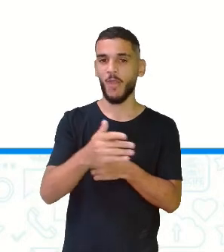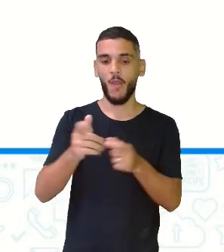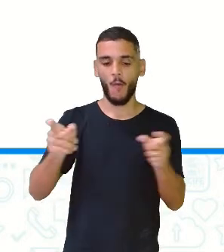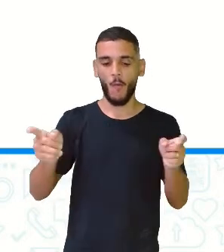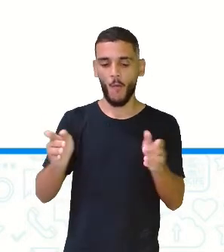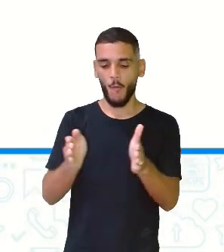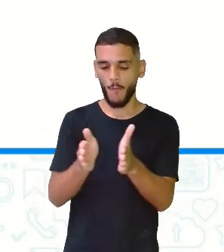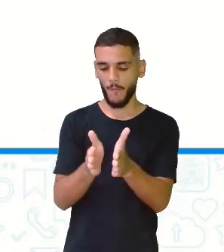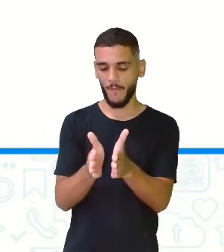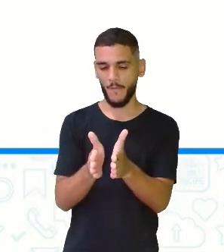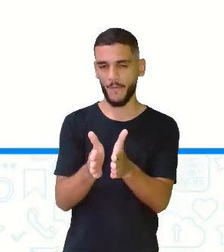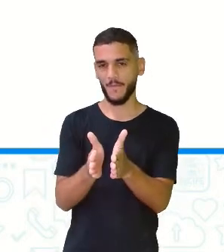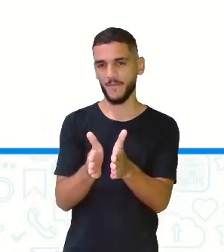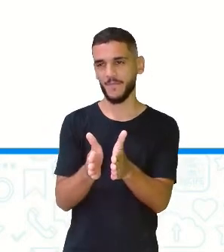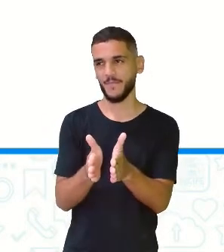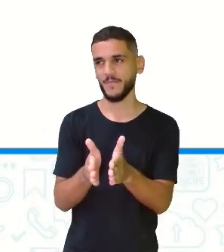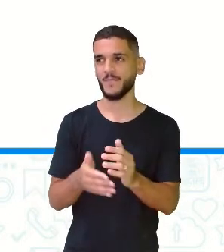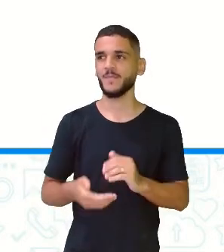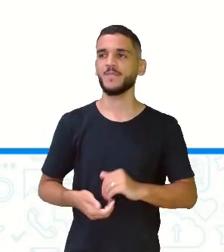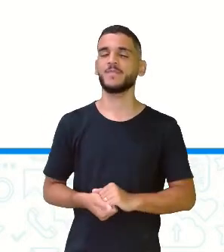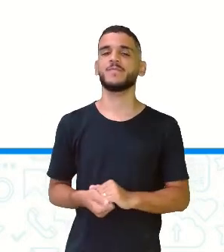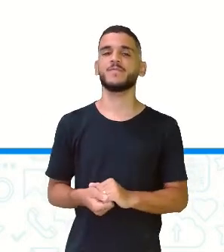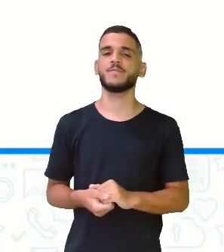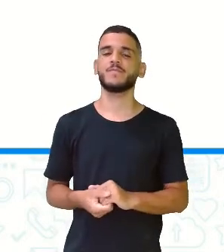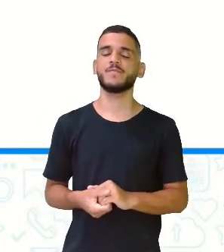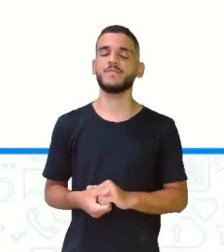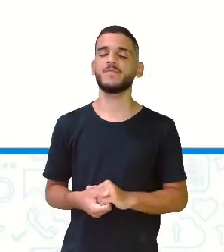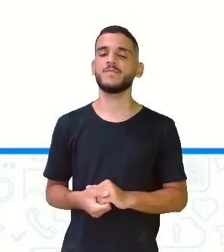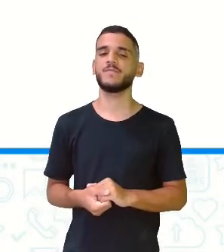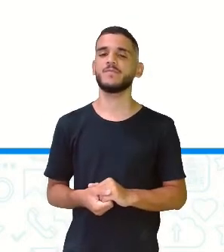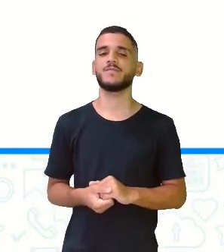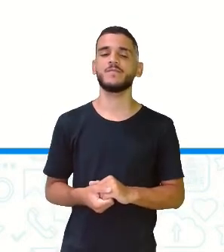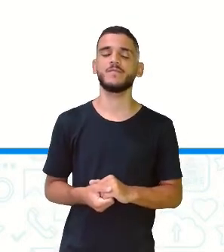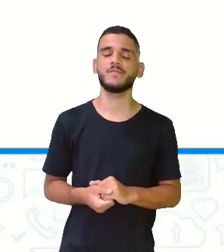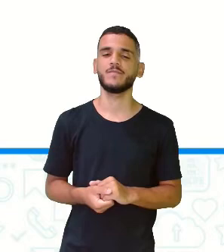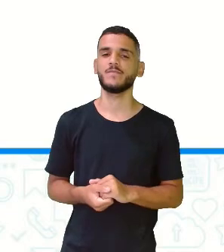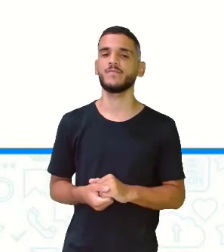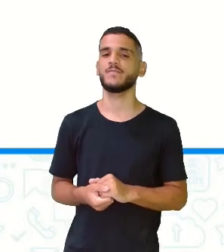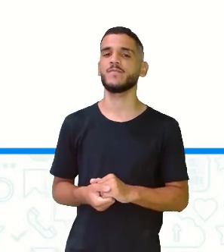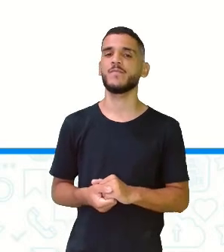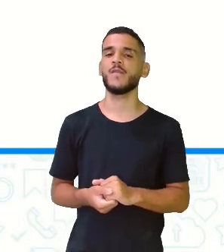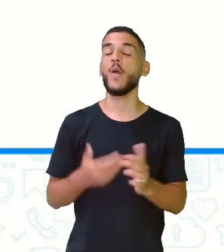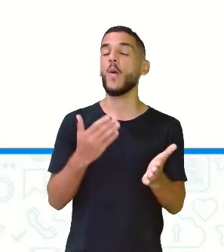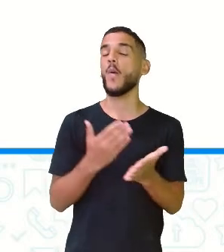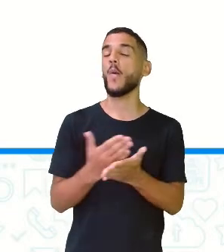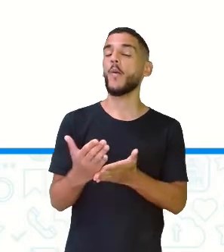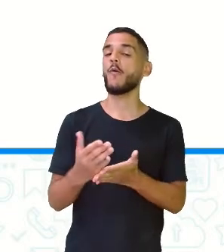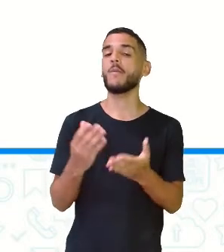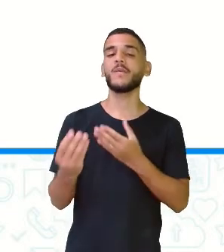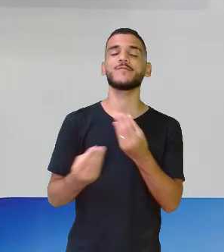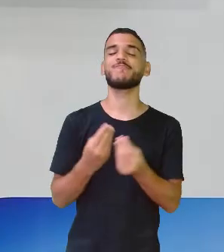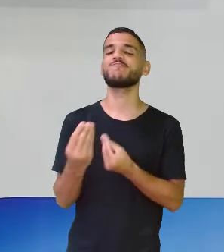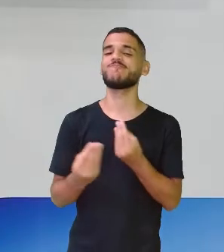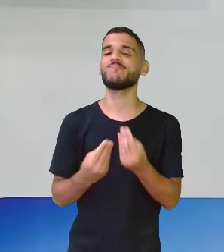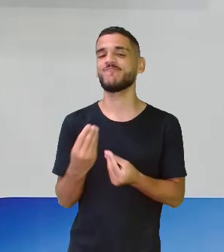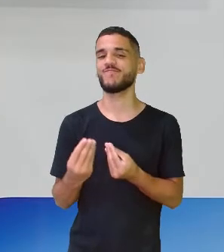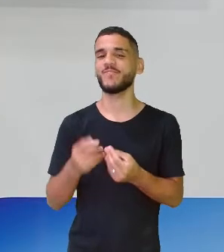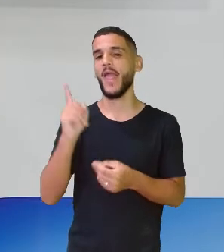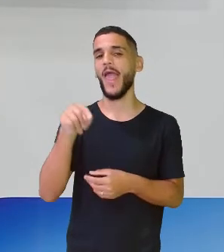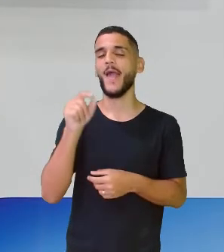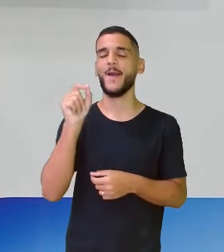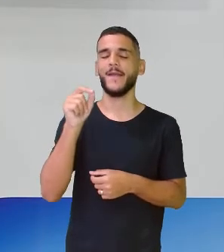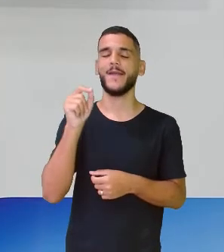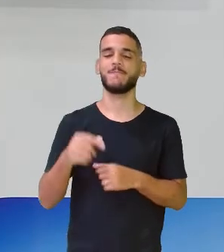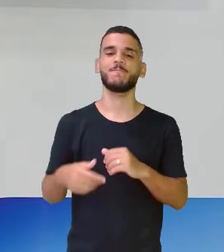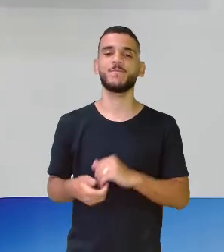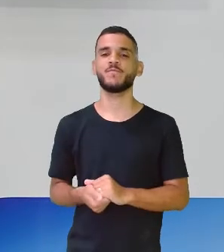ele era um, lembra? O peixão. Não, olha, no começo da história, ele era o quê? Acho